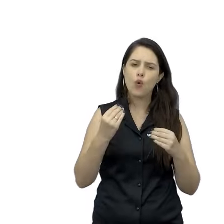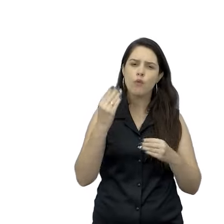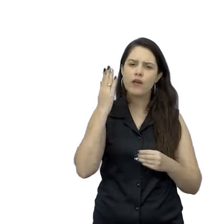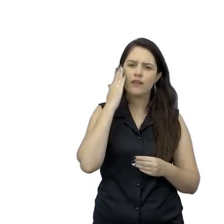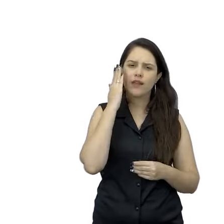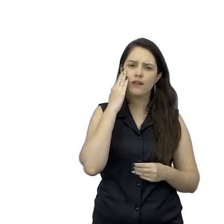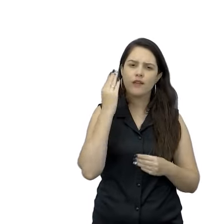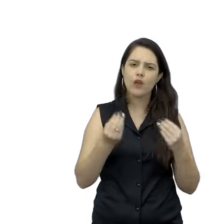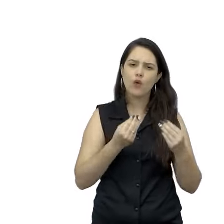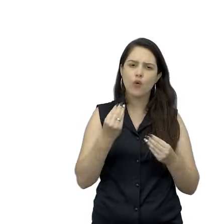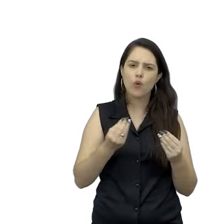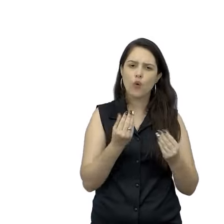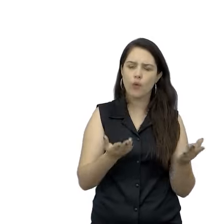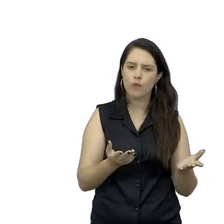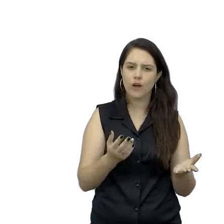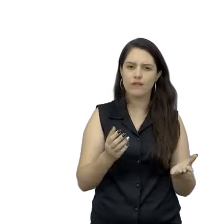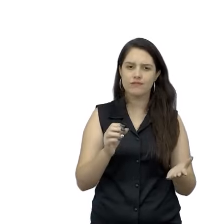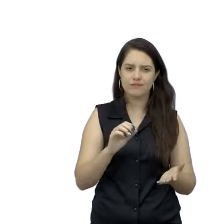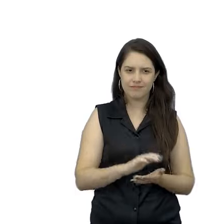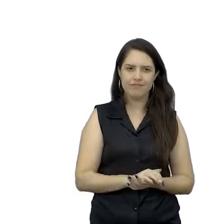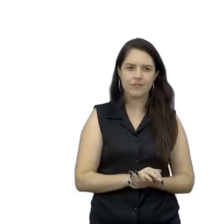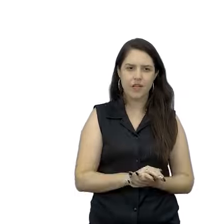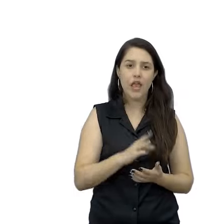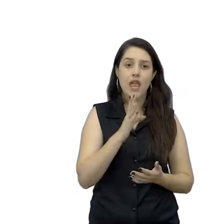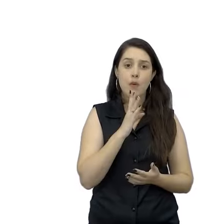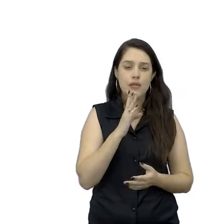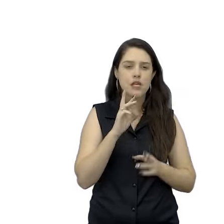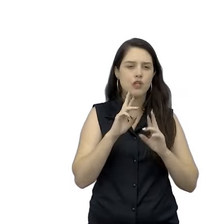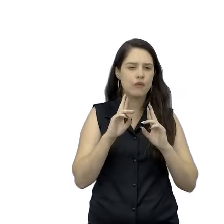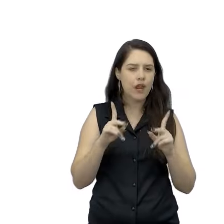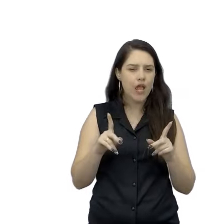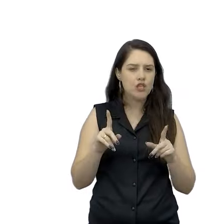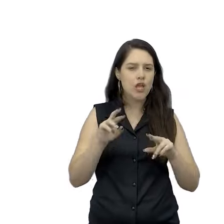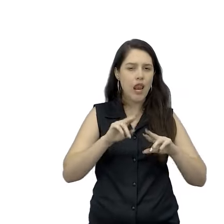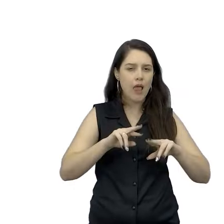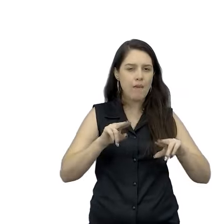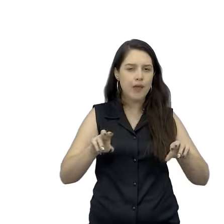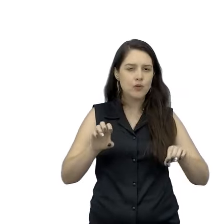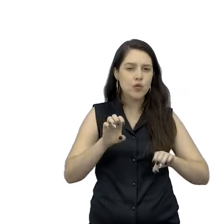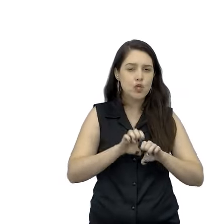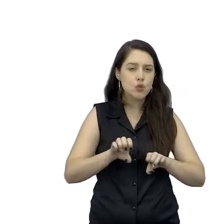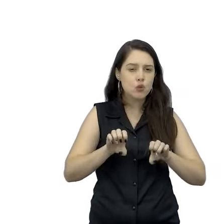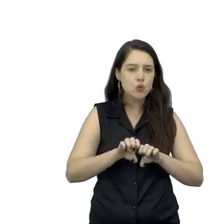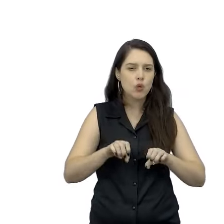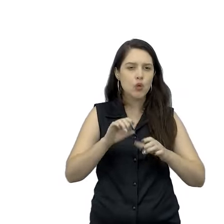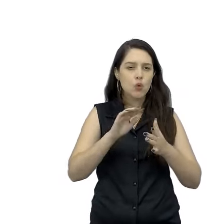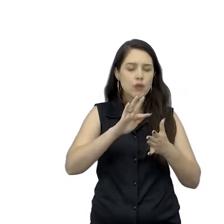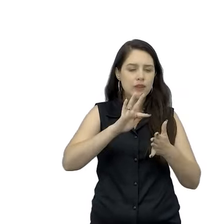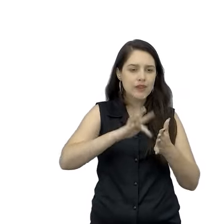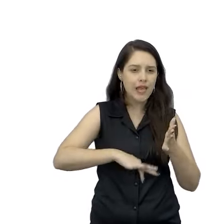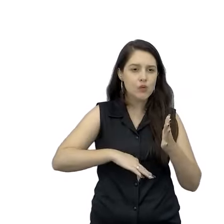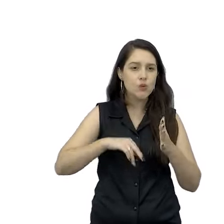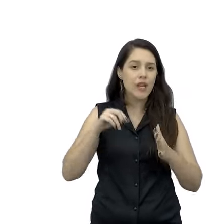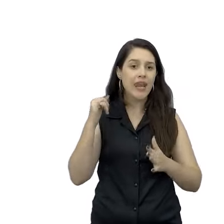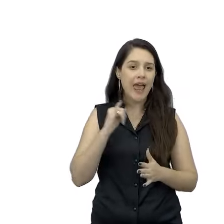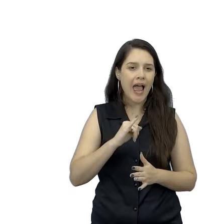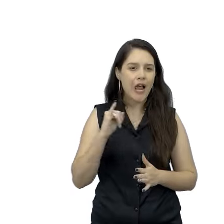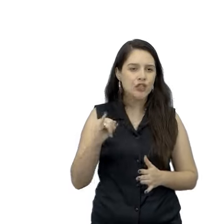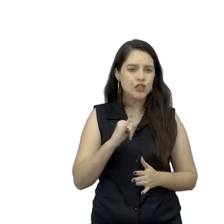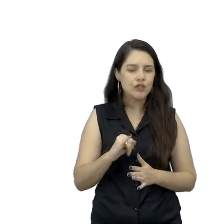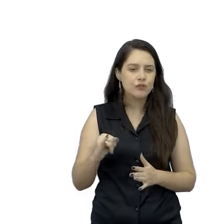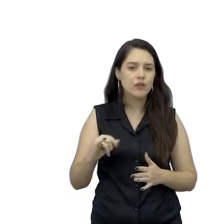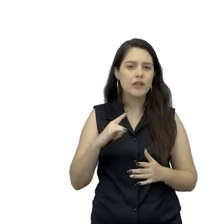se pedindo na habilidade essencial. Reconhecer diferentes elementos que estruturam o texto narrativo, que são o quê? Quais são